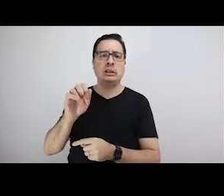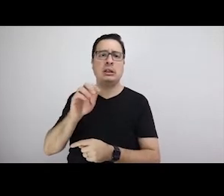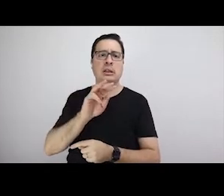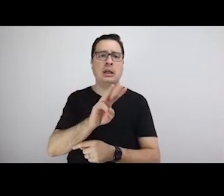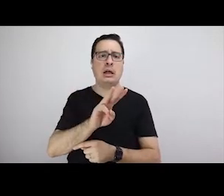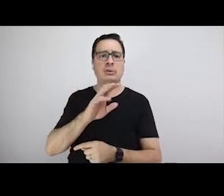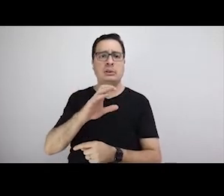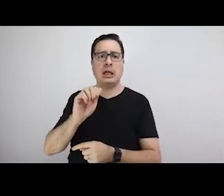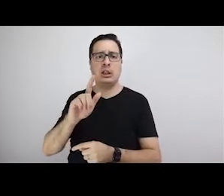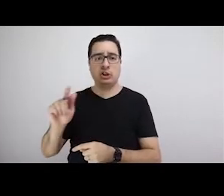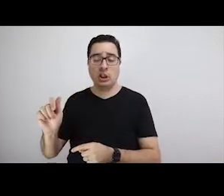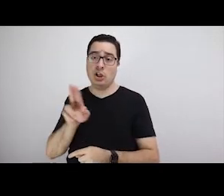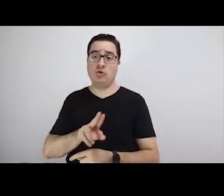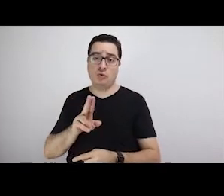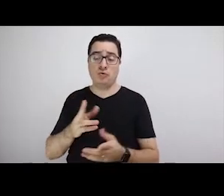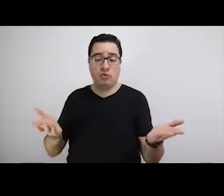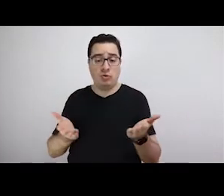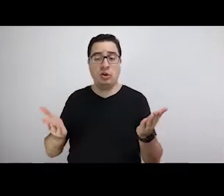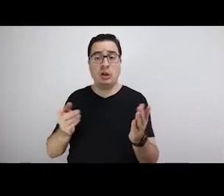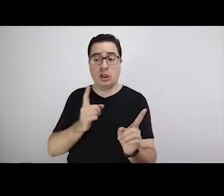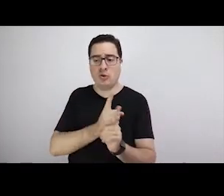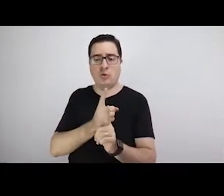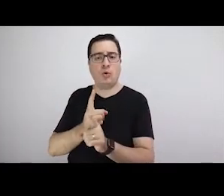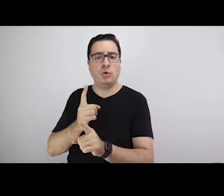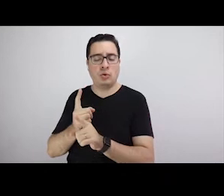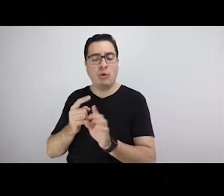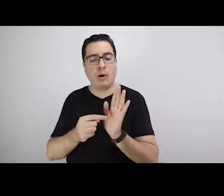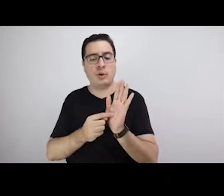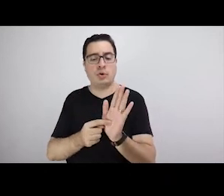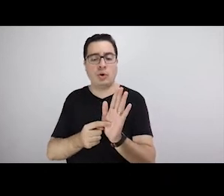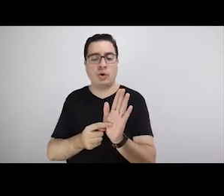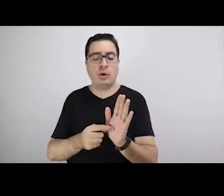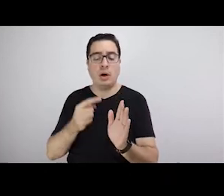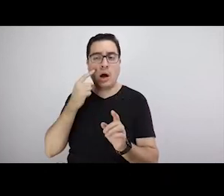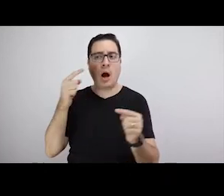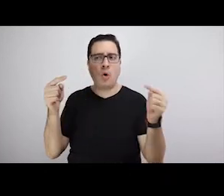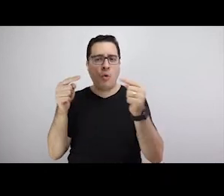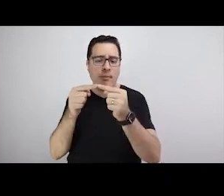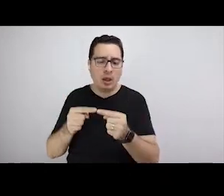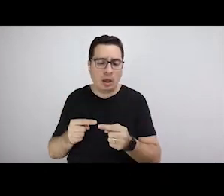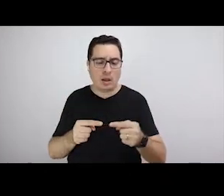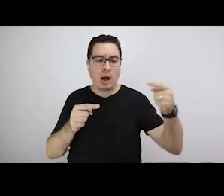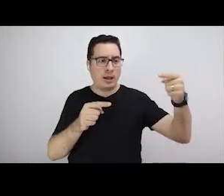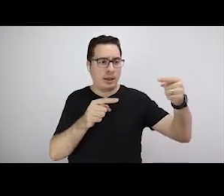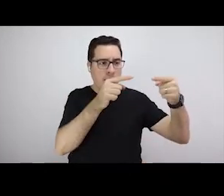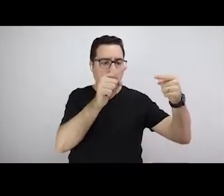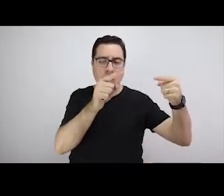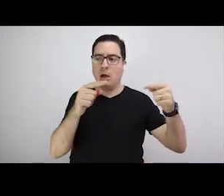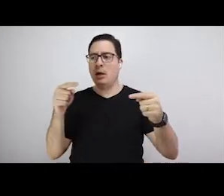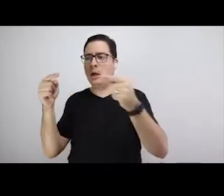utilizados hoje em dia, que a gente encontrou, que a gente identificou alguma ressonância. Pode seguir,